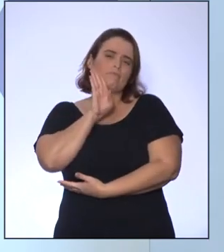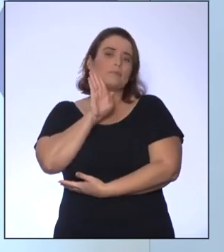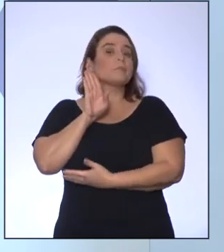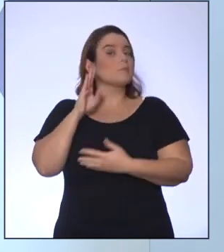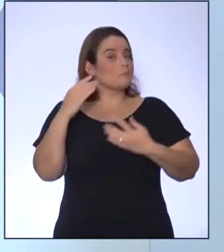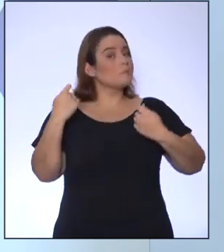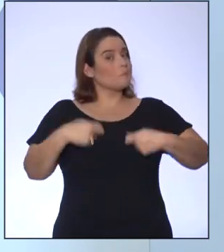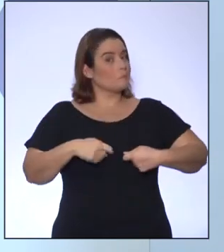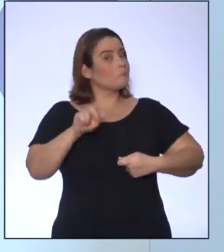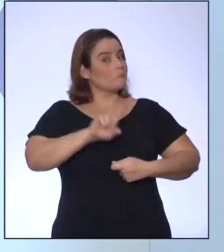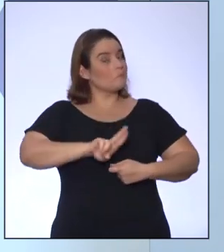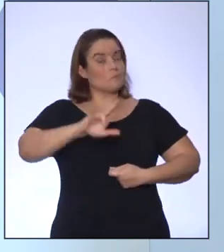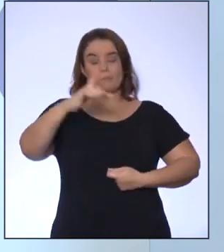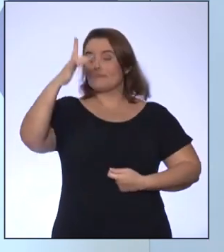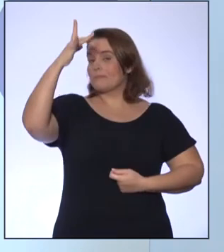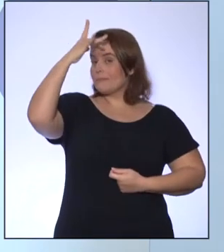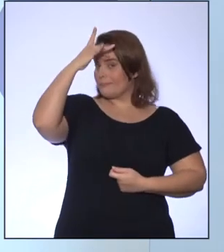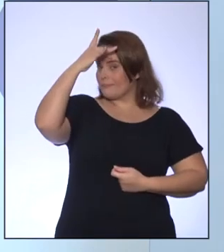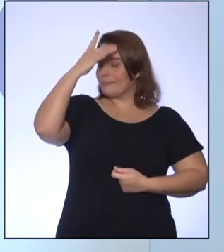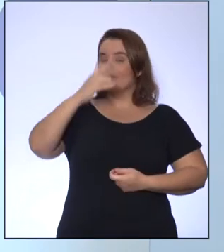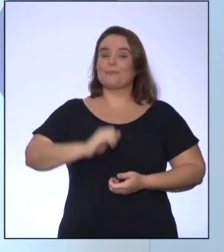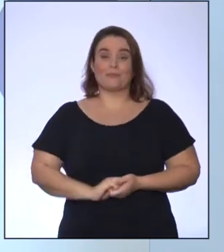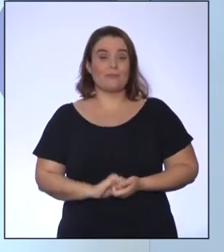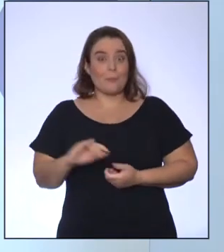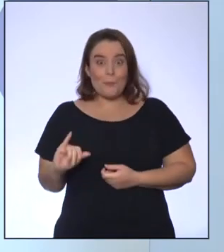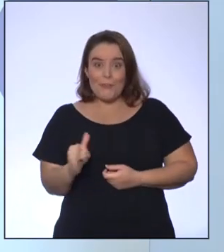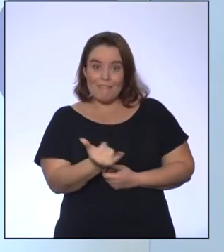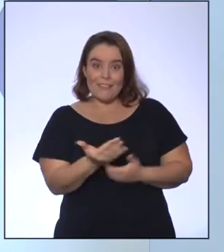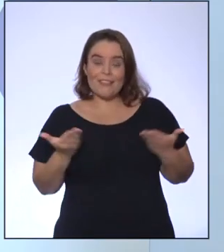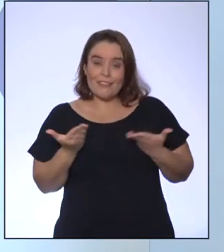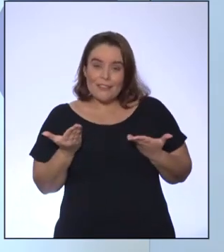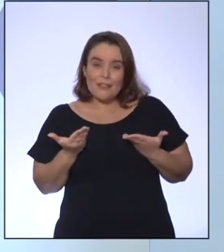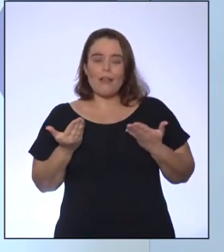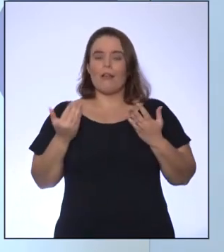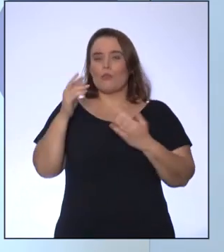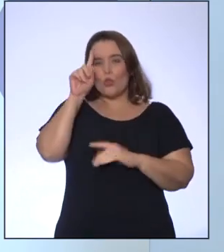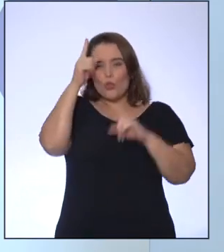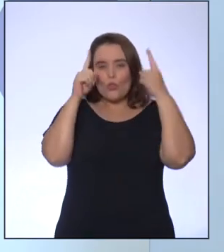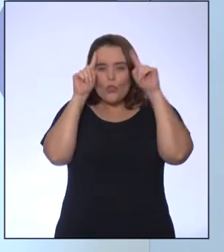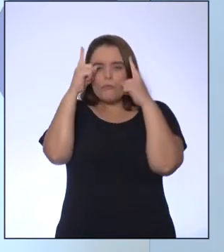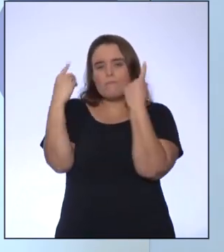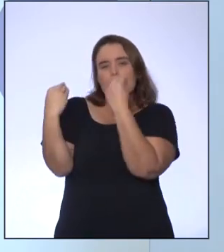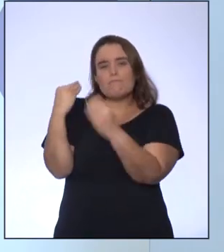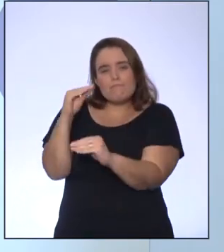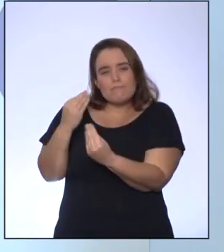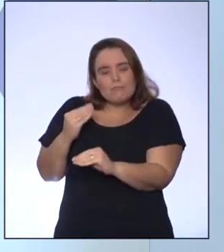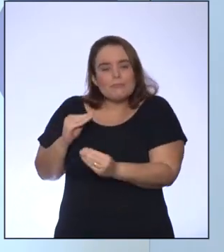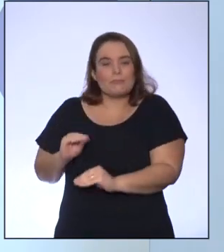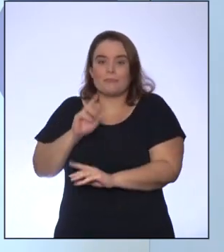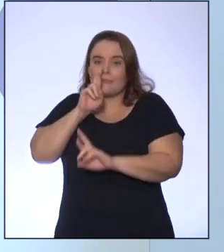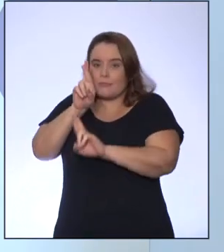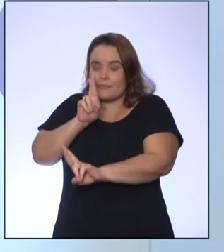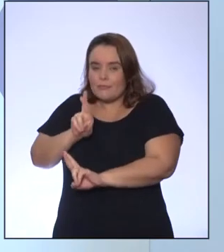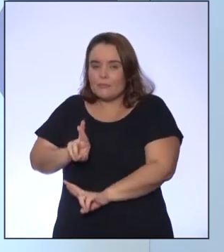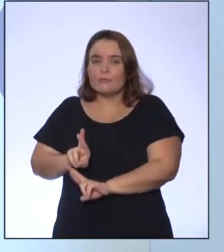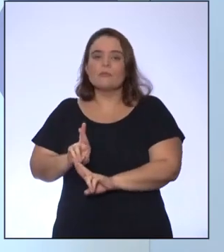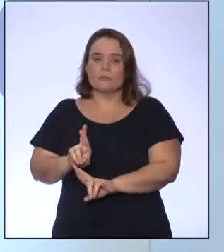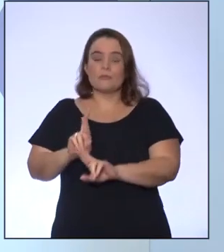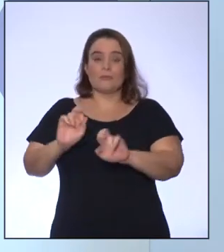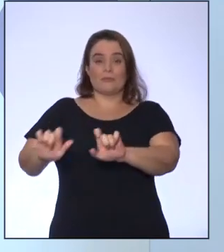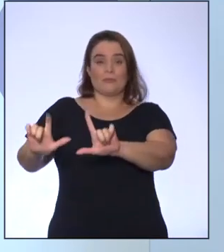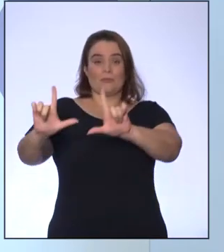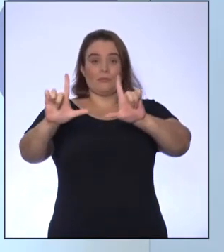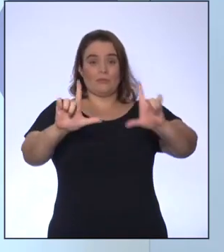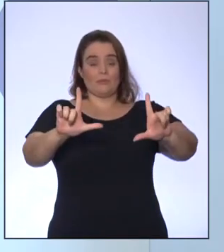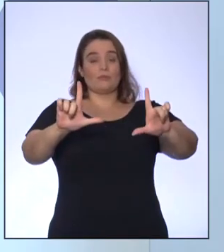com consciência. Então, aproveite esse momento, coloque suas dúvidas, responda, e vai ficar aí na tela para